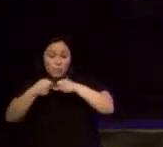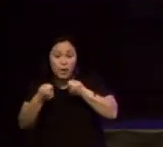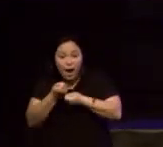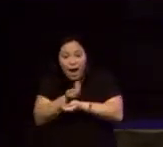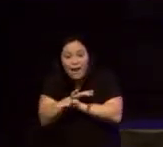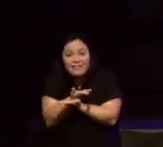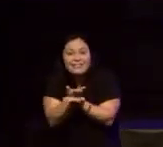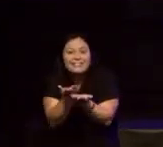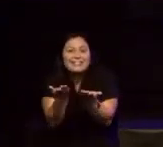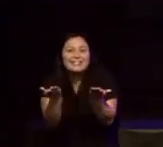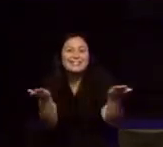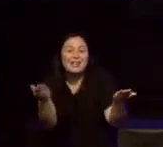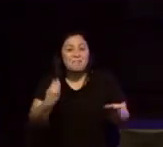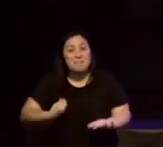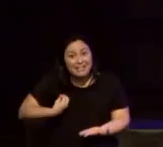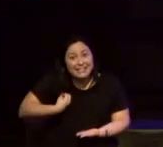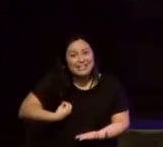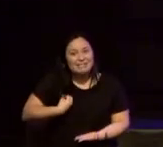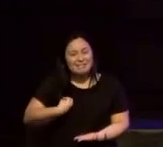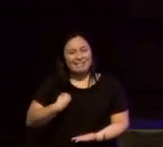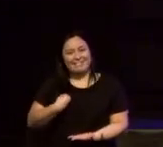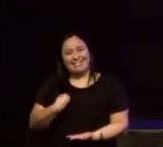participavam da vida um do outro.